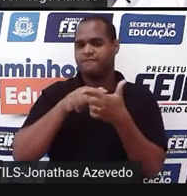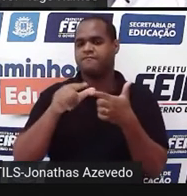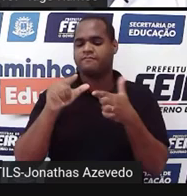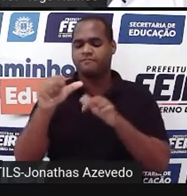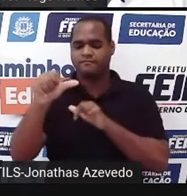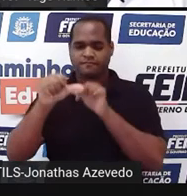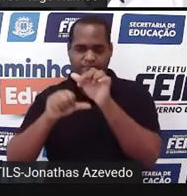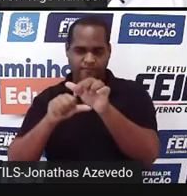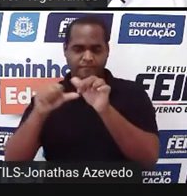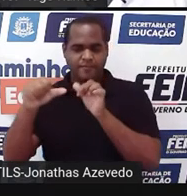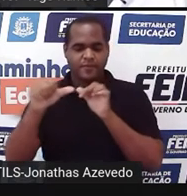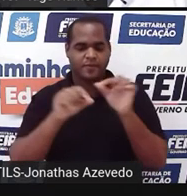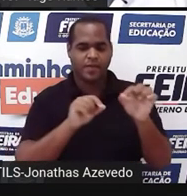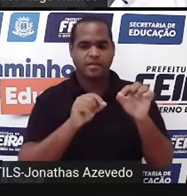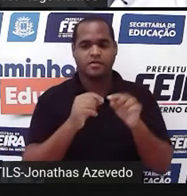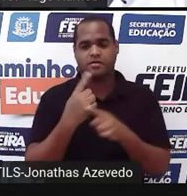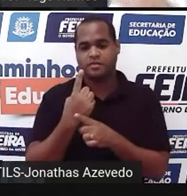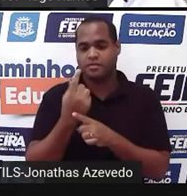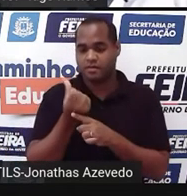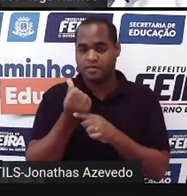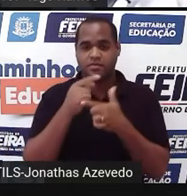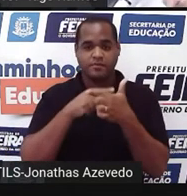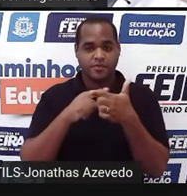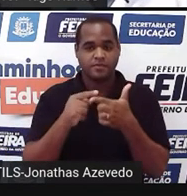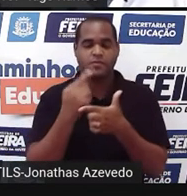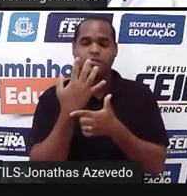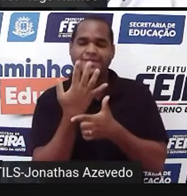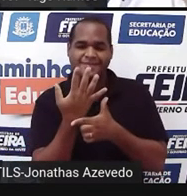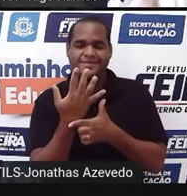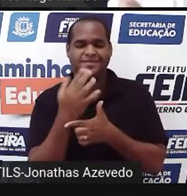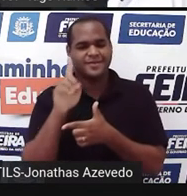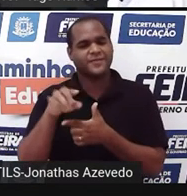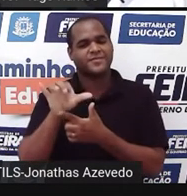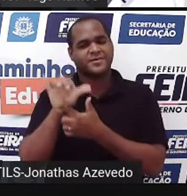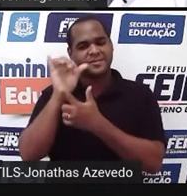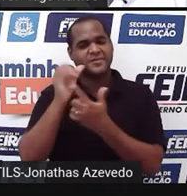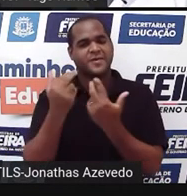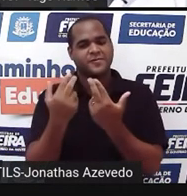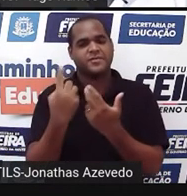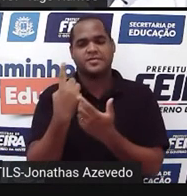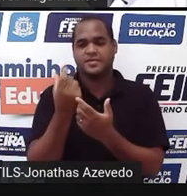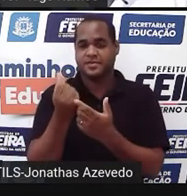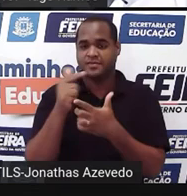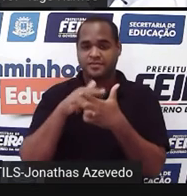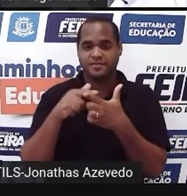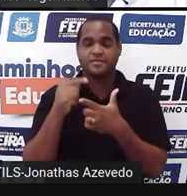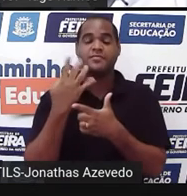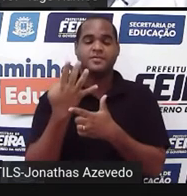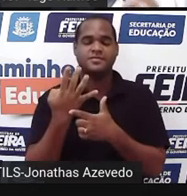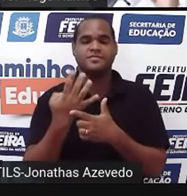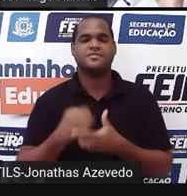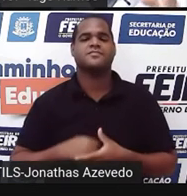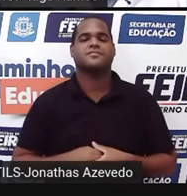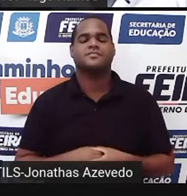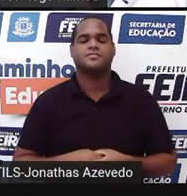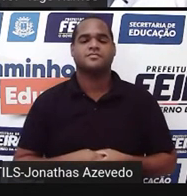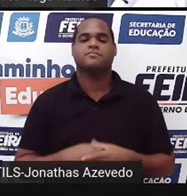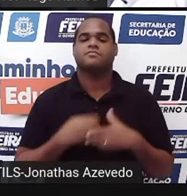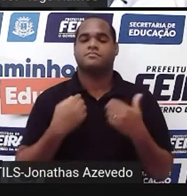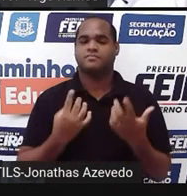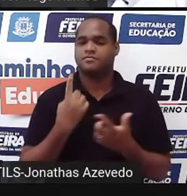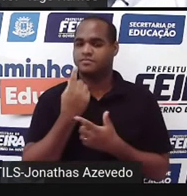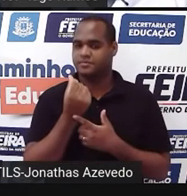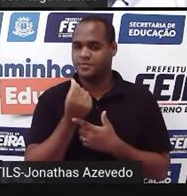operação inversa fica 16 / 4 tão Y = 16 / 4